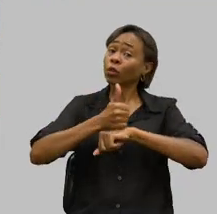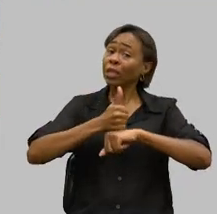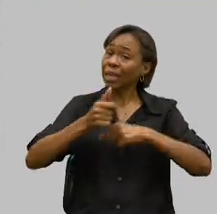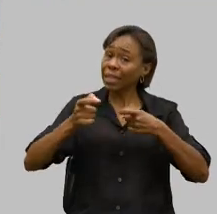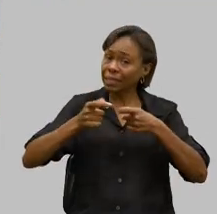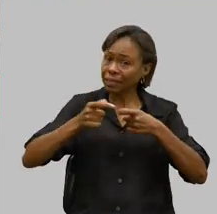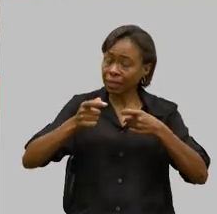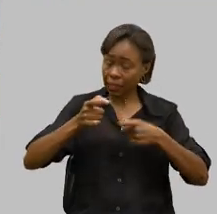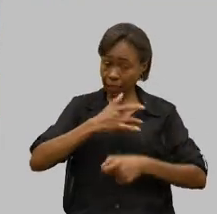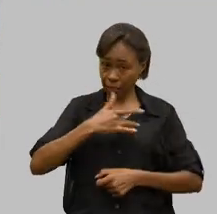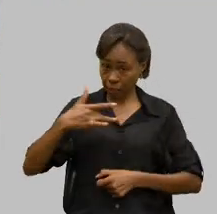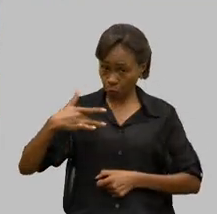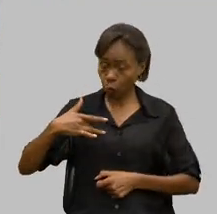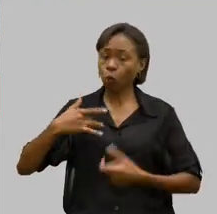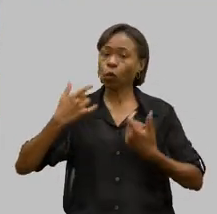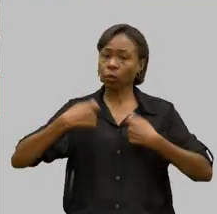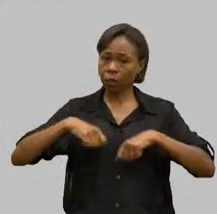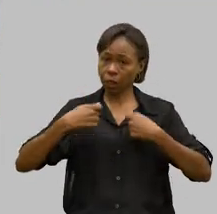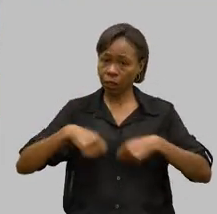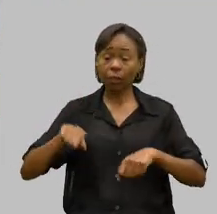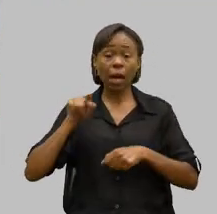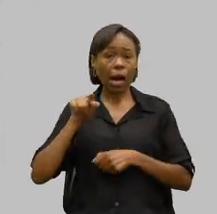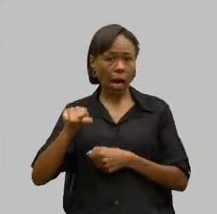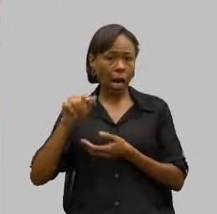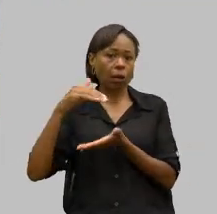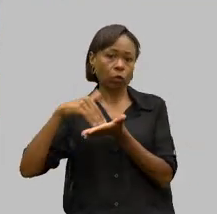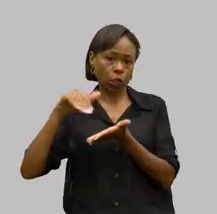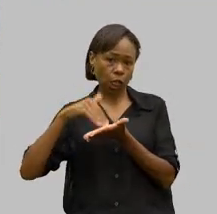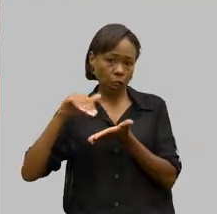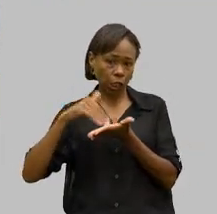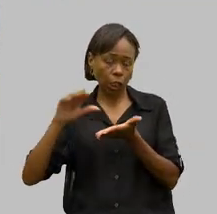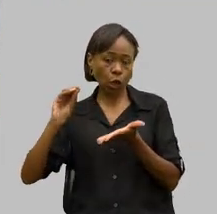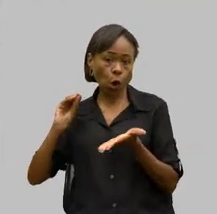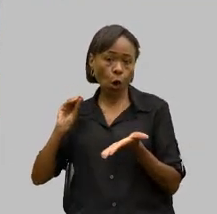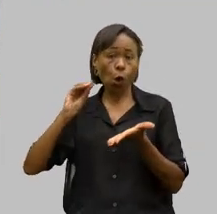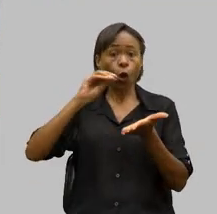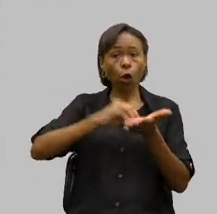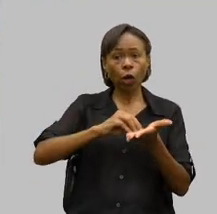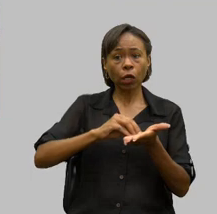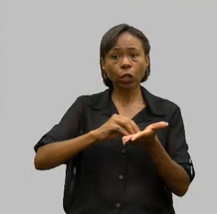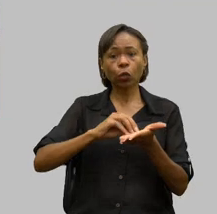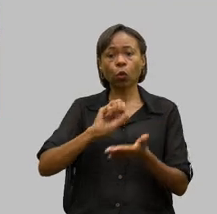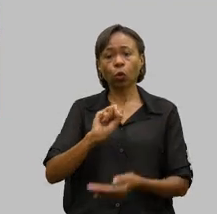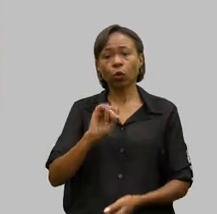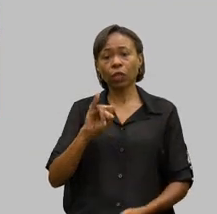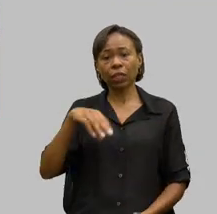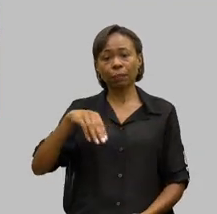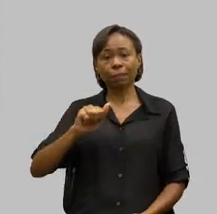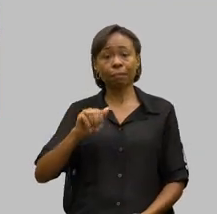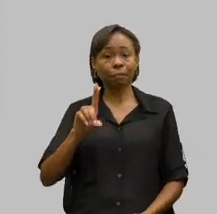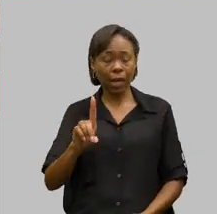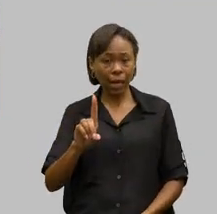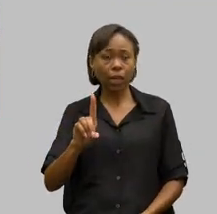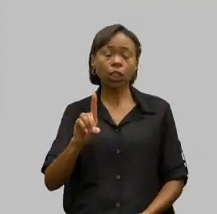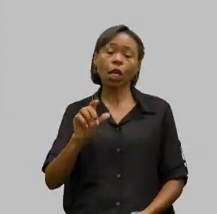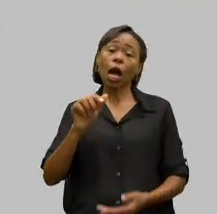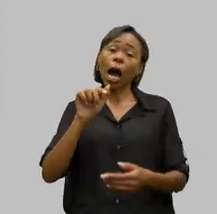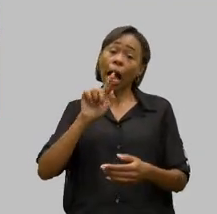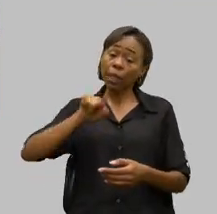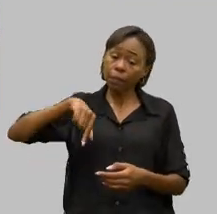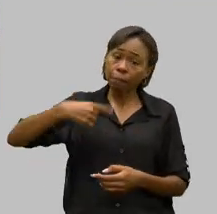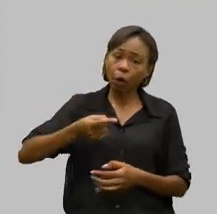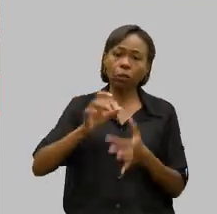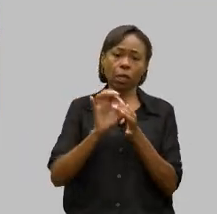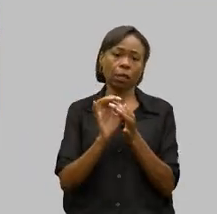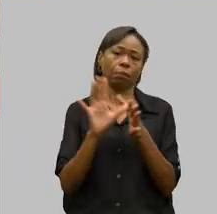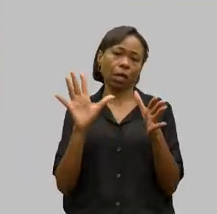secretaria da escola, ela insere no CIMAD, e o CIMAD, através dessa leitura, faz autorização do professor de apoio,